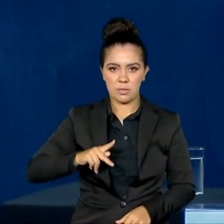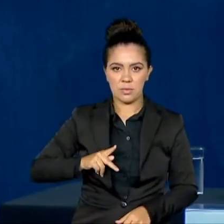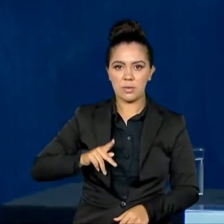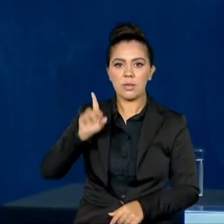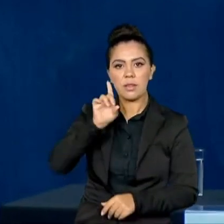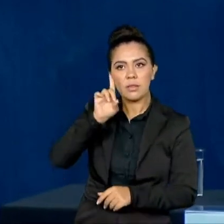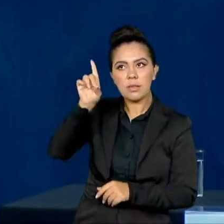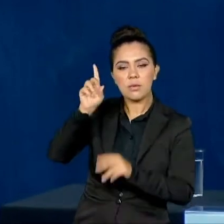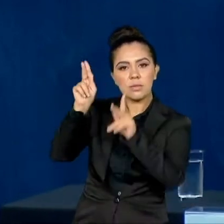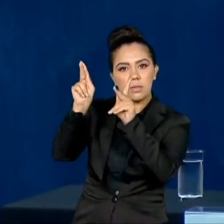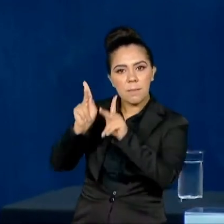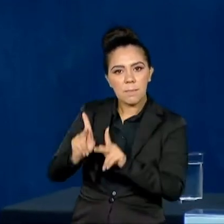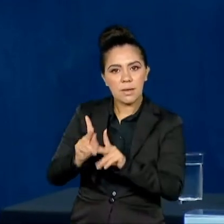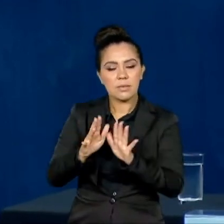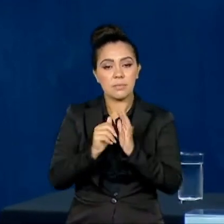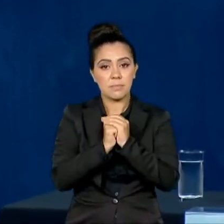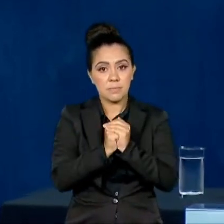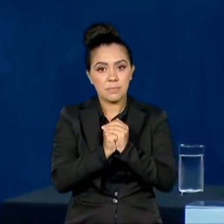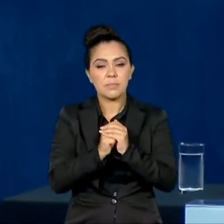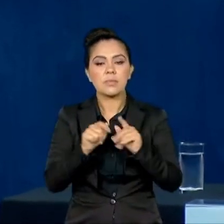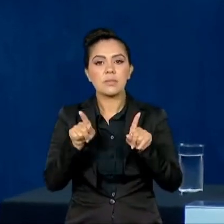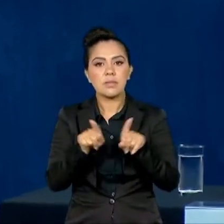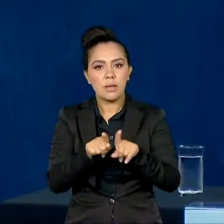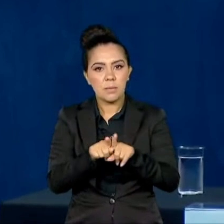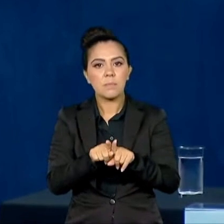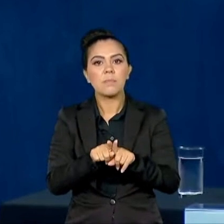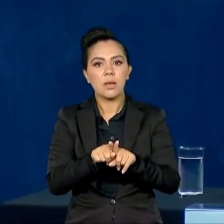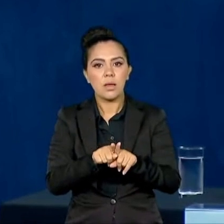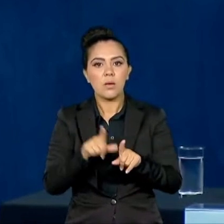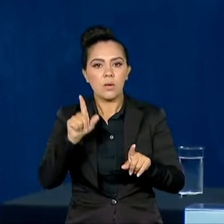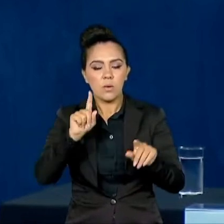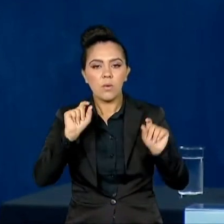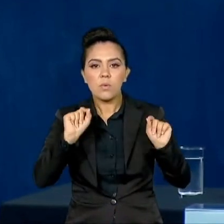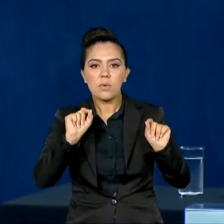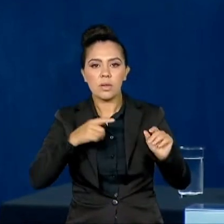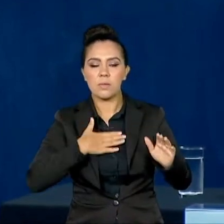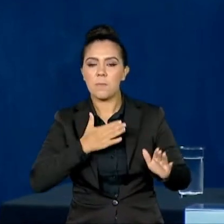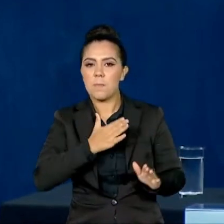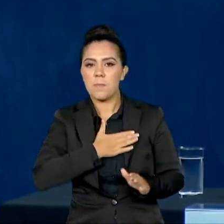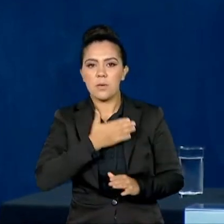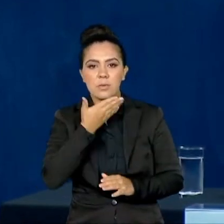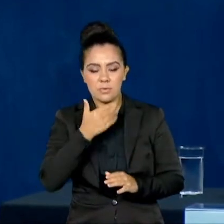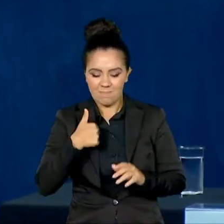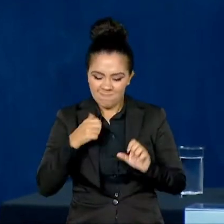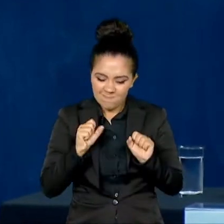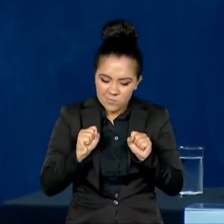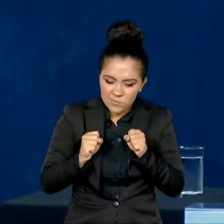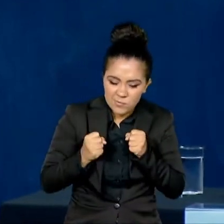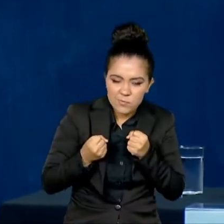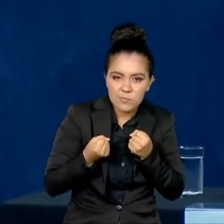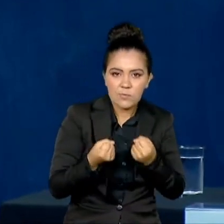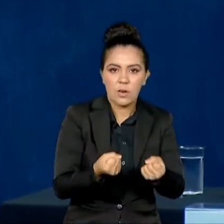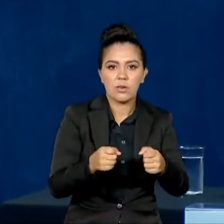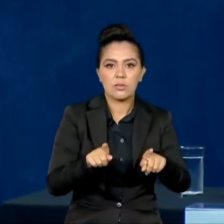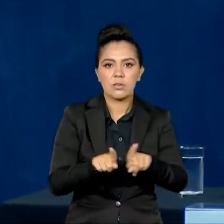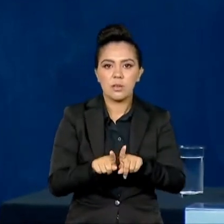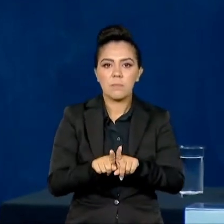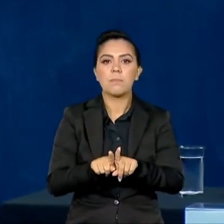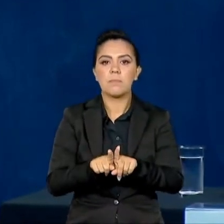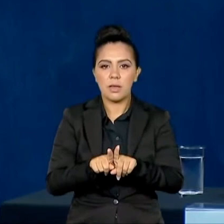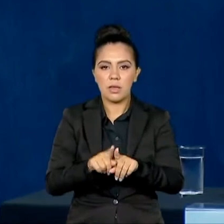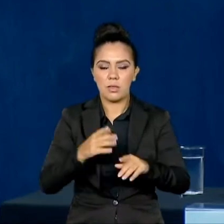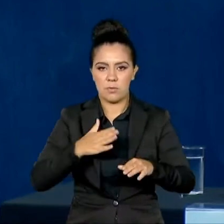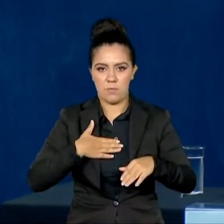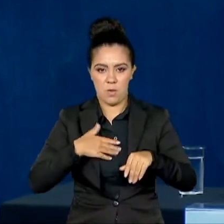do próprio Deus, com a dedicação a essas causas dos meus melhores esforços no desempenho do cargo em